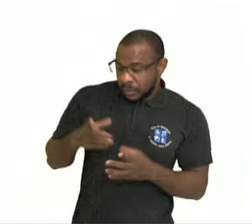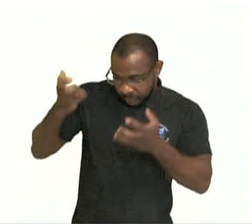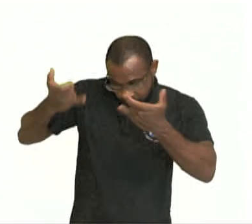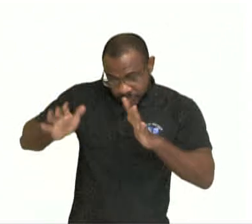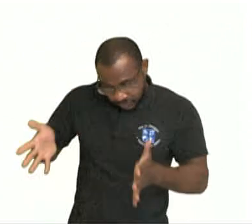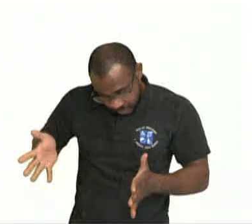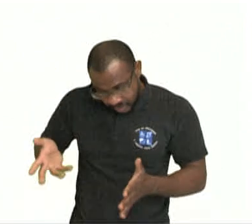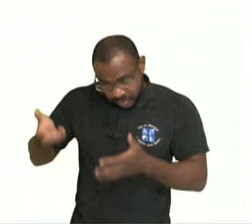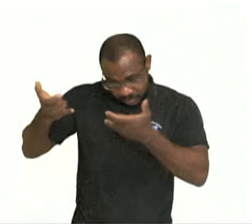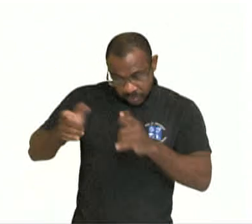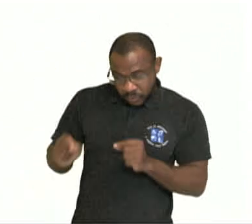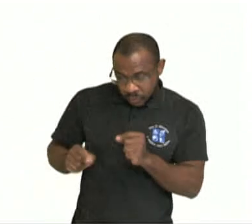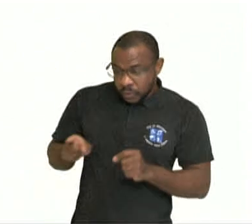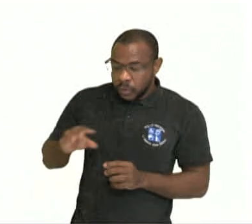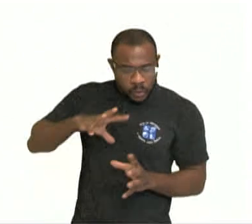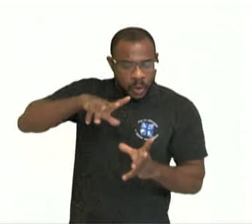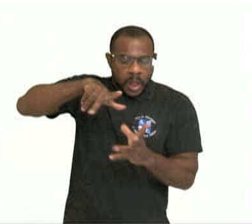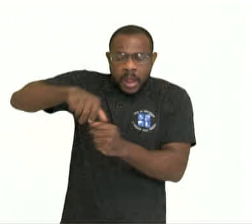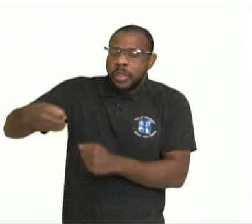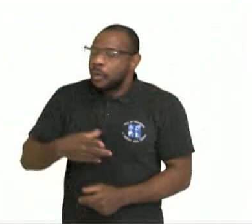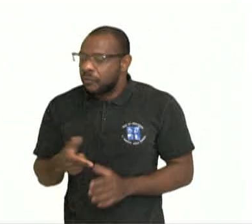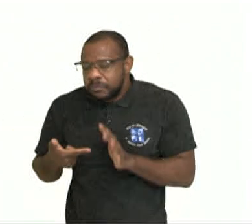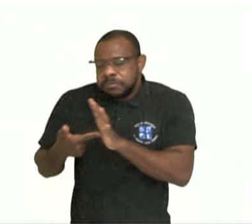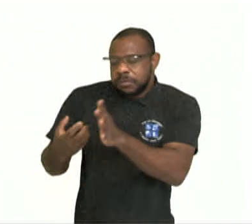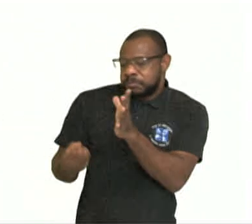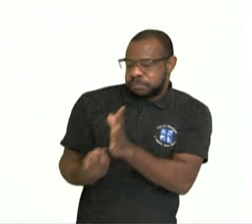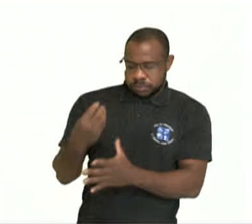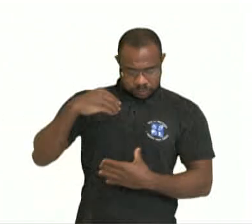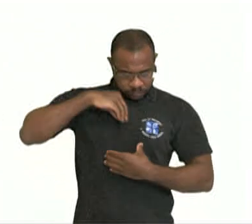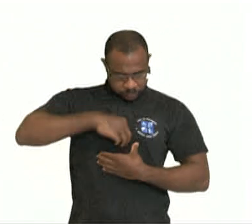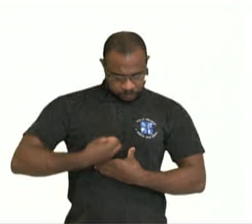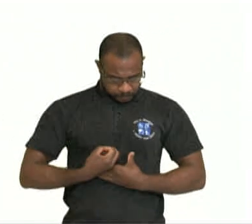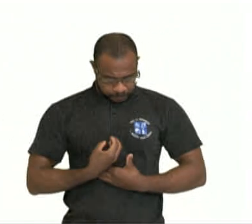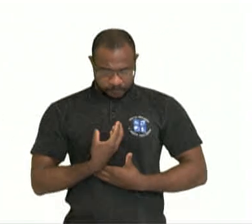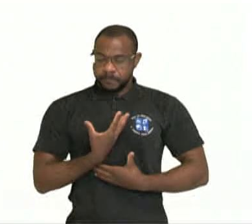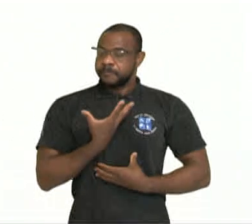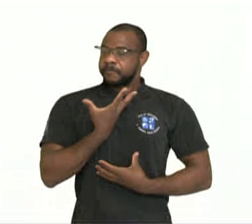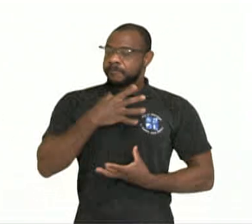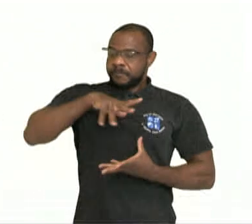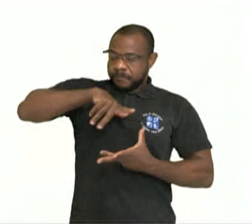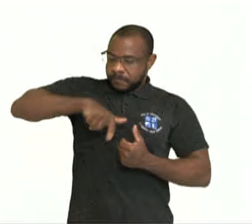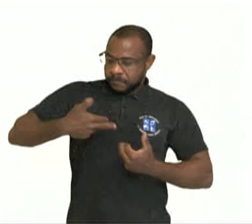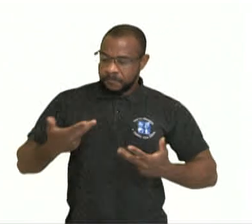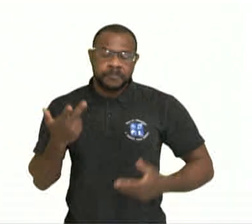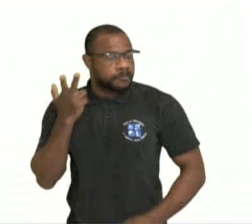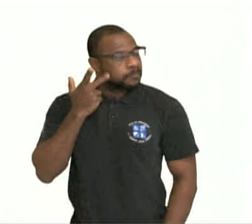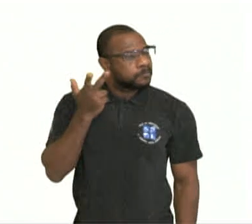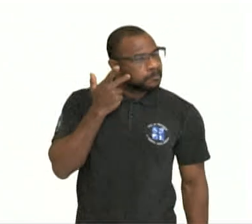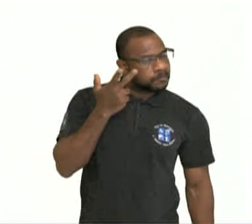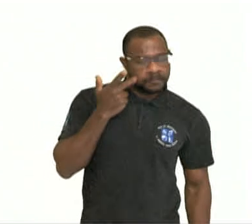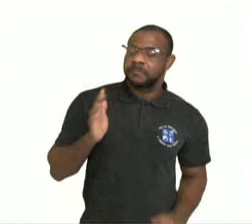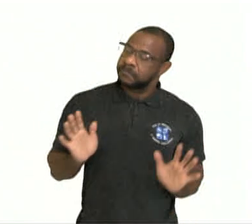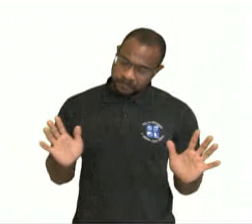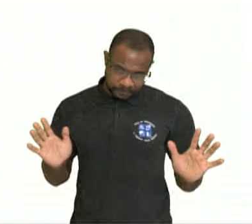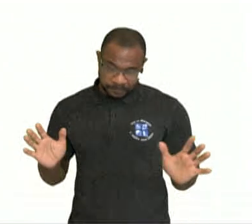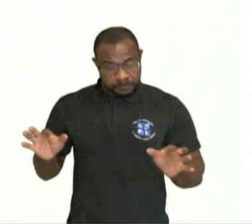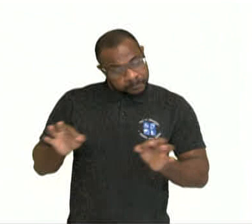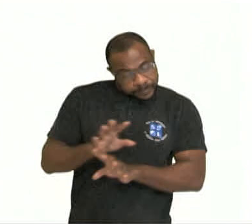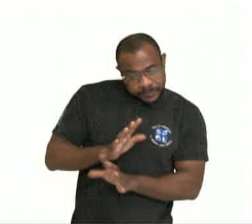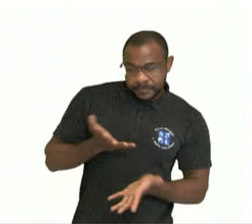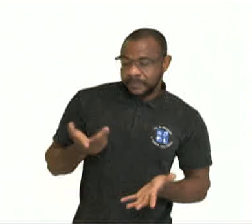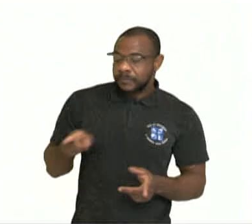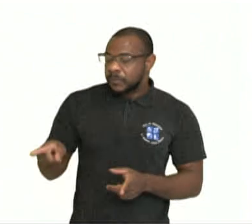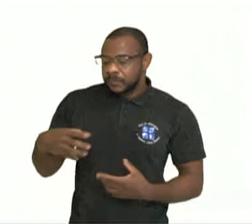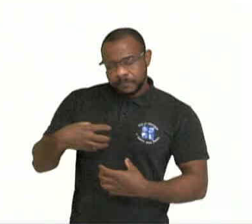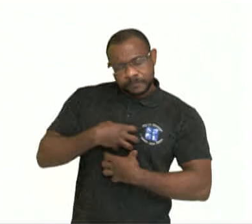há pouco, um novo mundo está a surgir dentro de ti, e é natural que este pareça demasiado complexo para